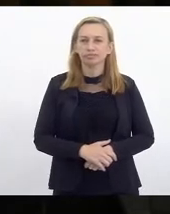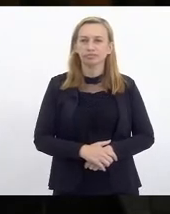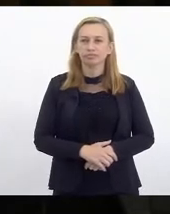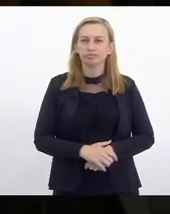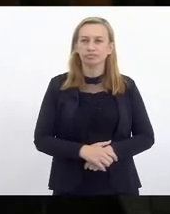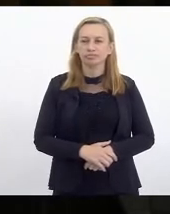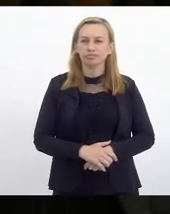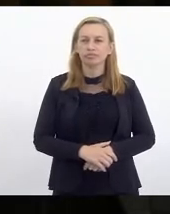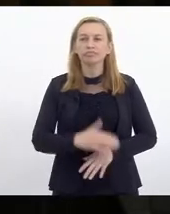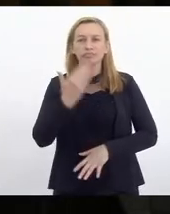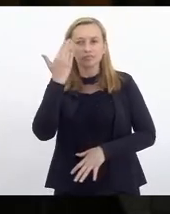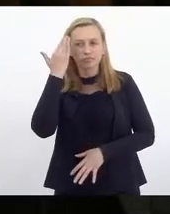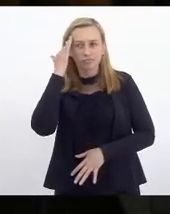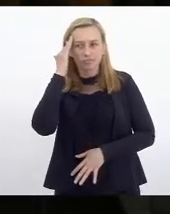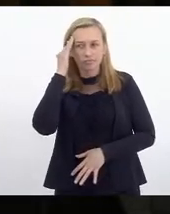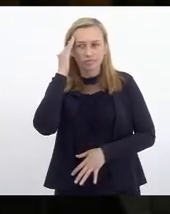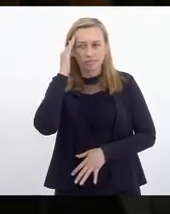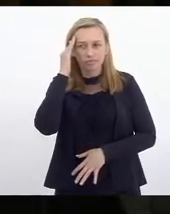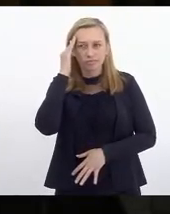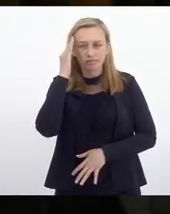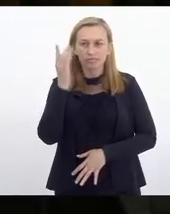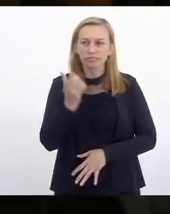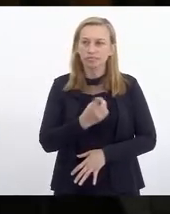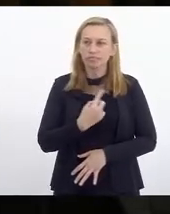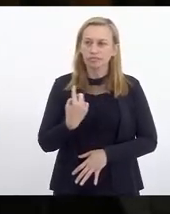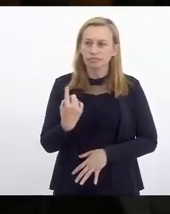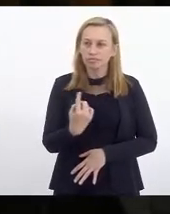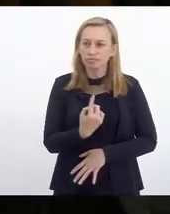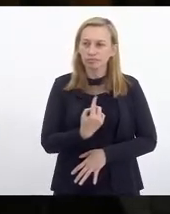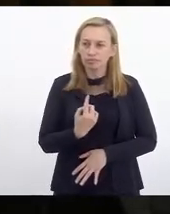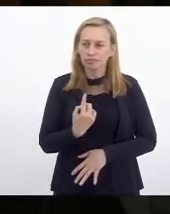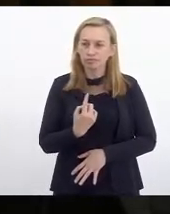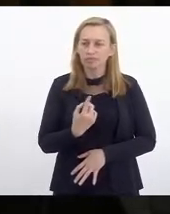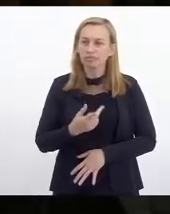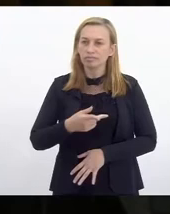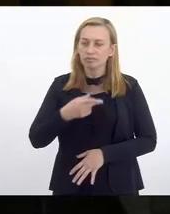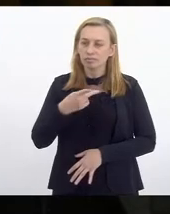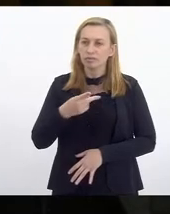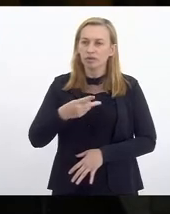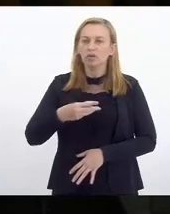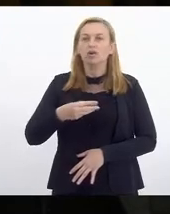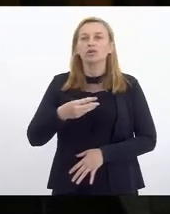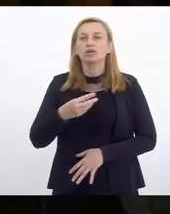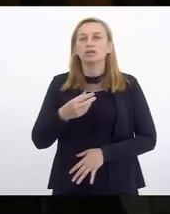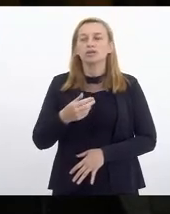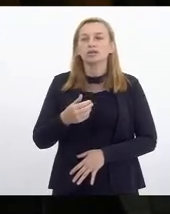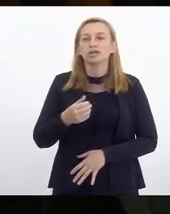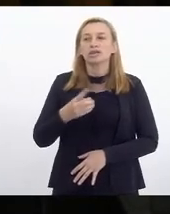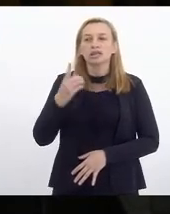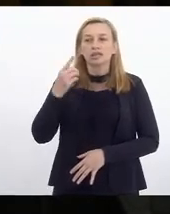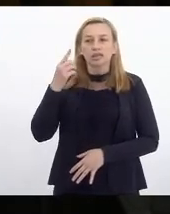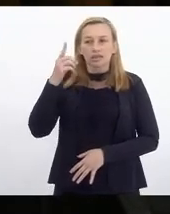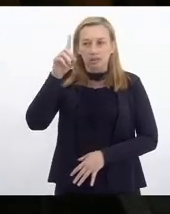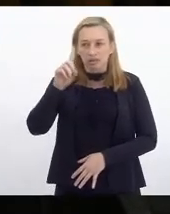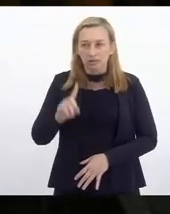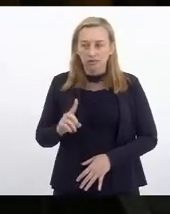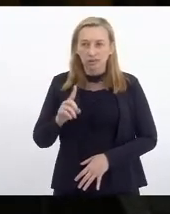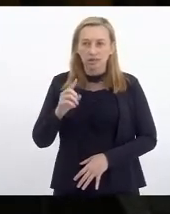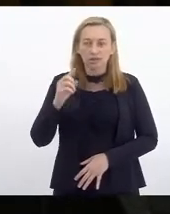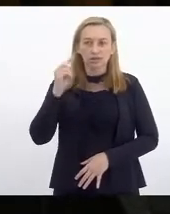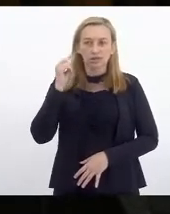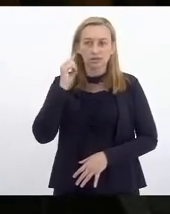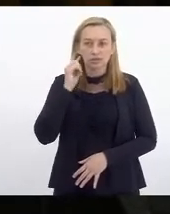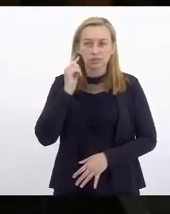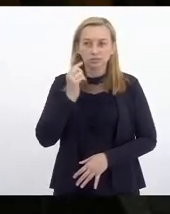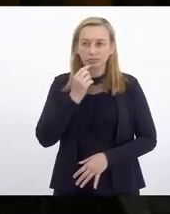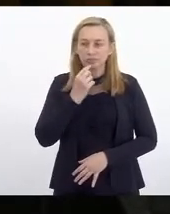fazer compreender com aqueles que têm deficiência visual. Eu saudei